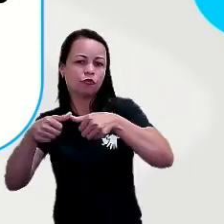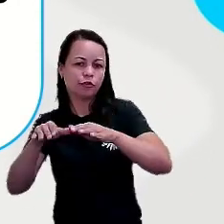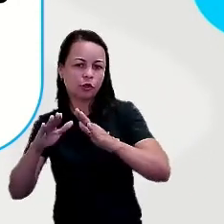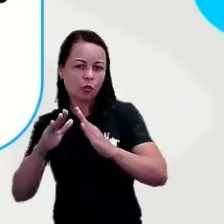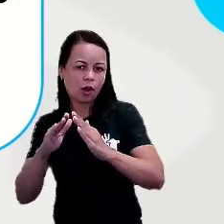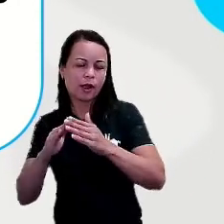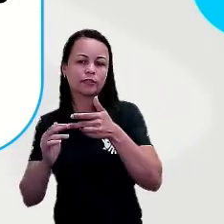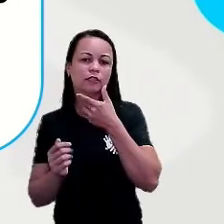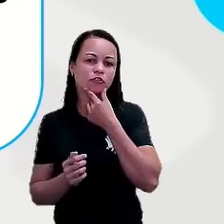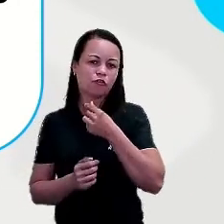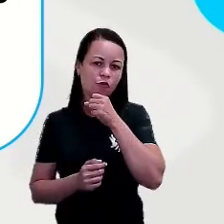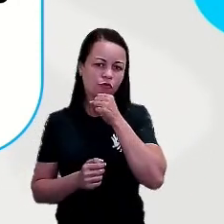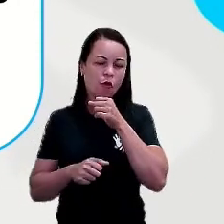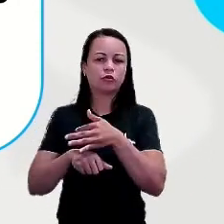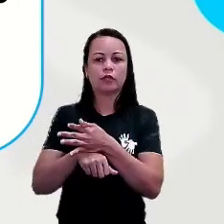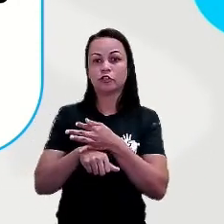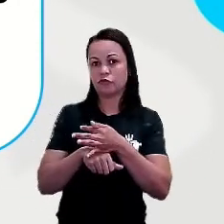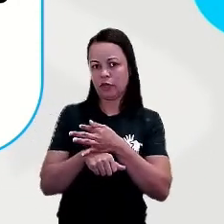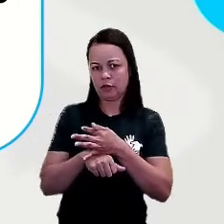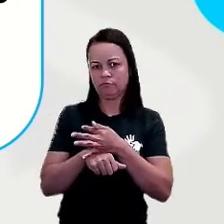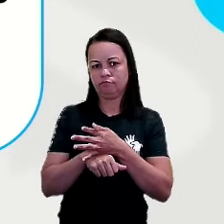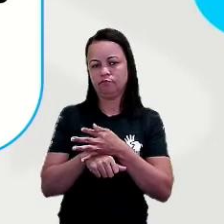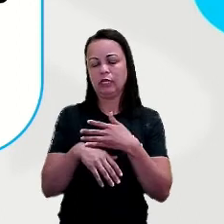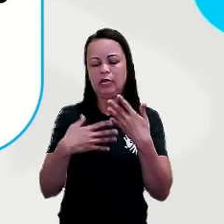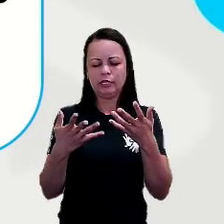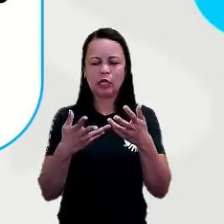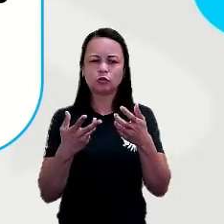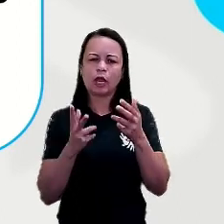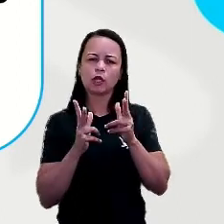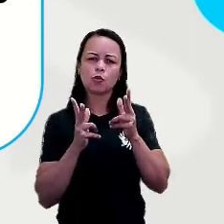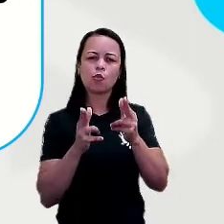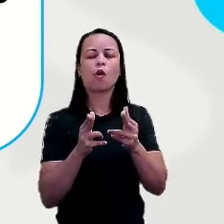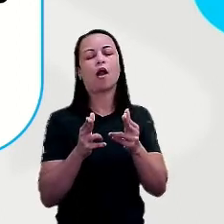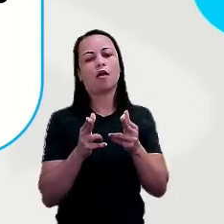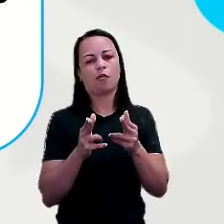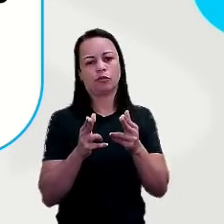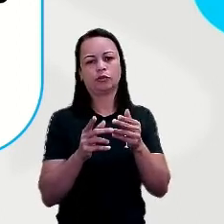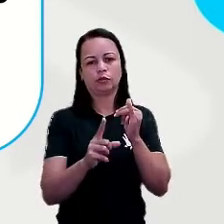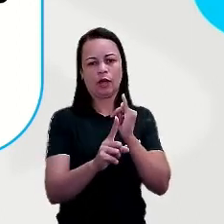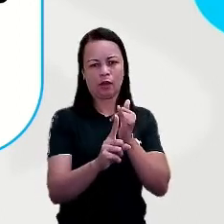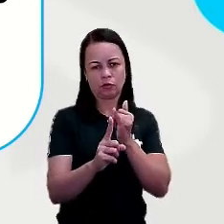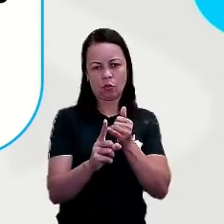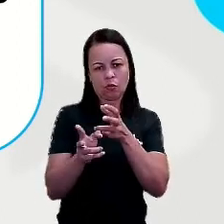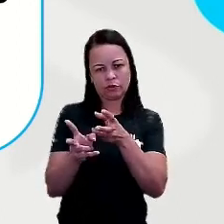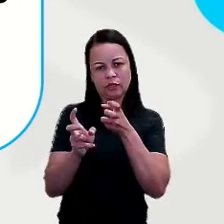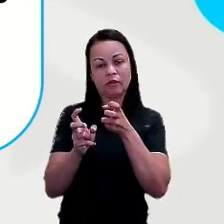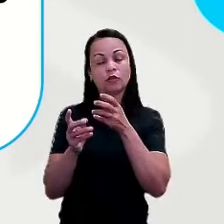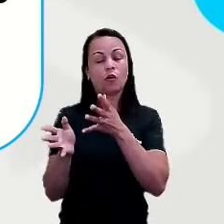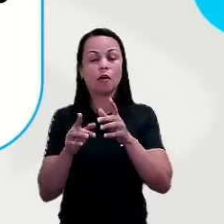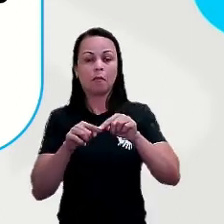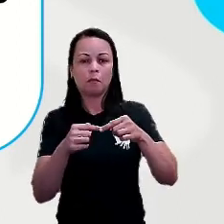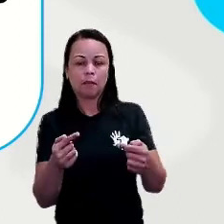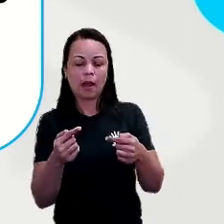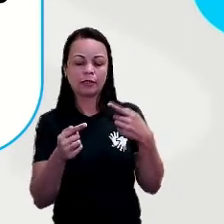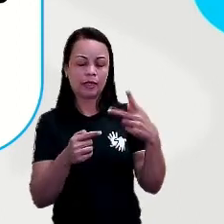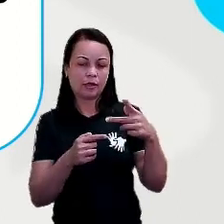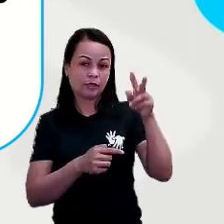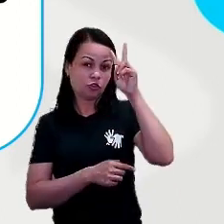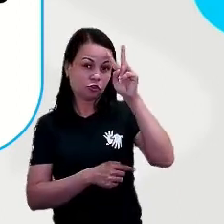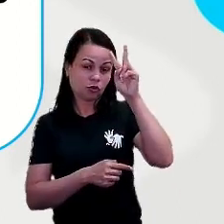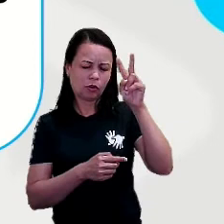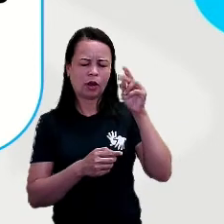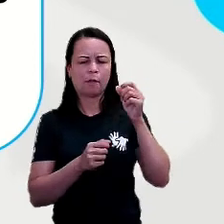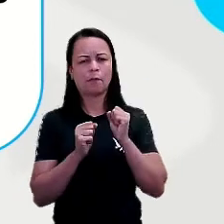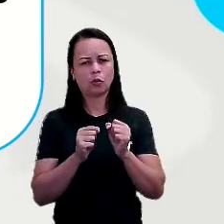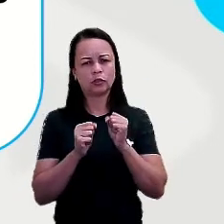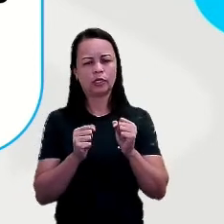está igual ao do narrador observador. Mas se a gente pudesse continuar essa história, a gente poderia colocar aqui, ó, alguns